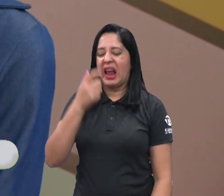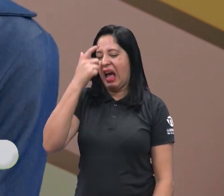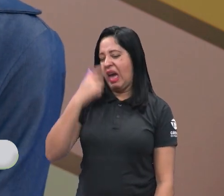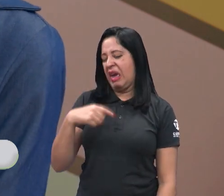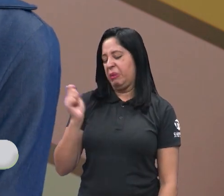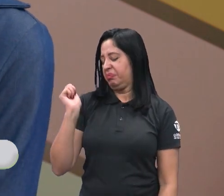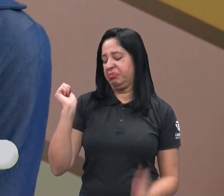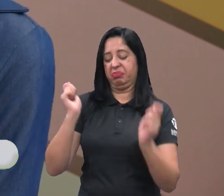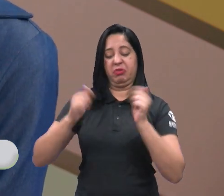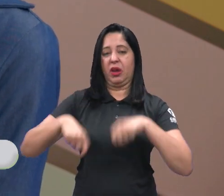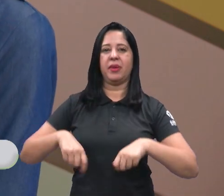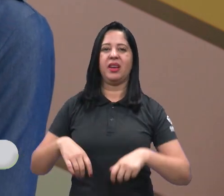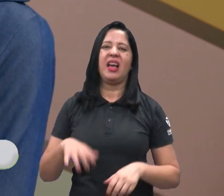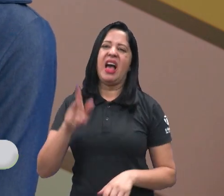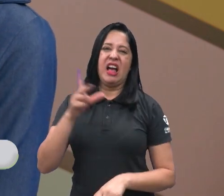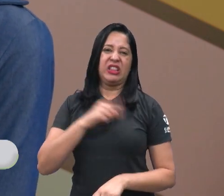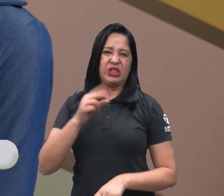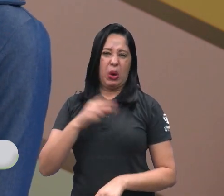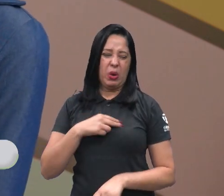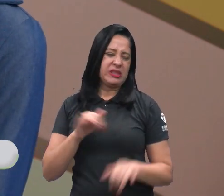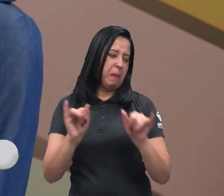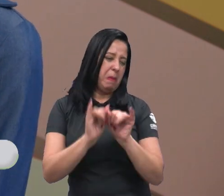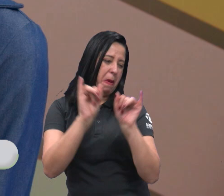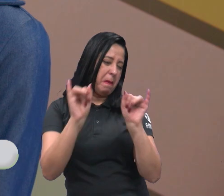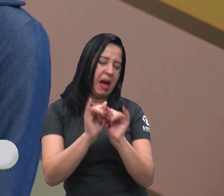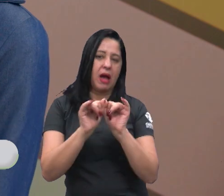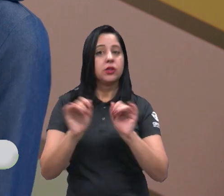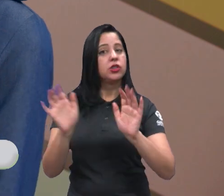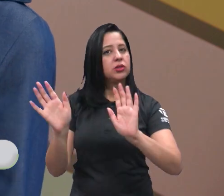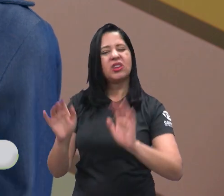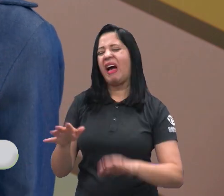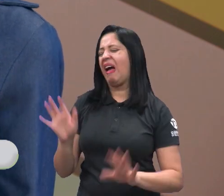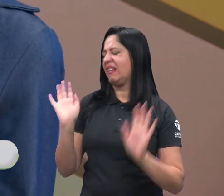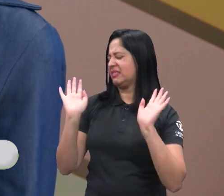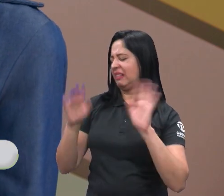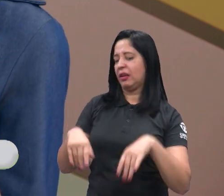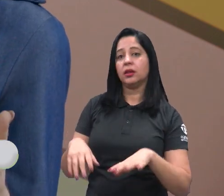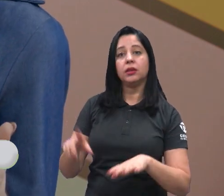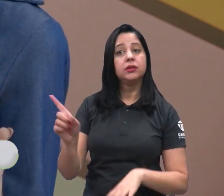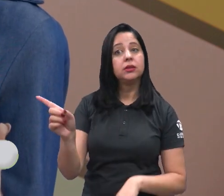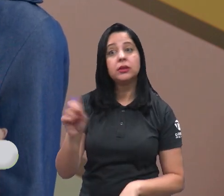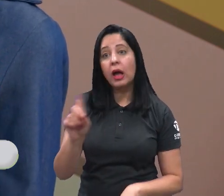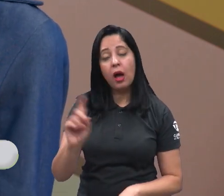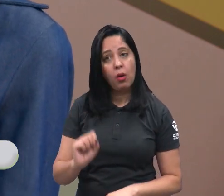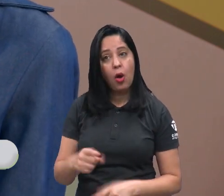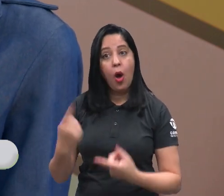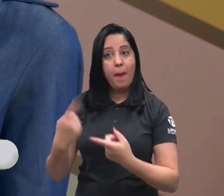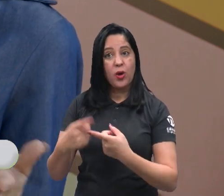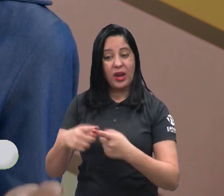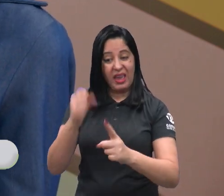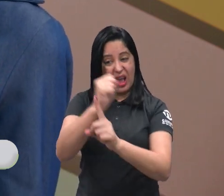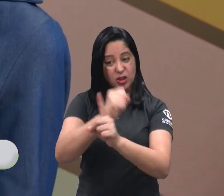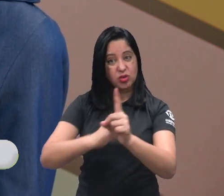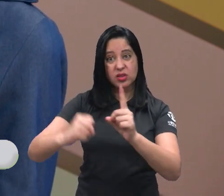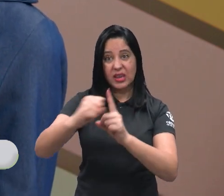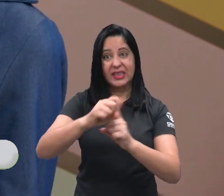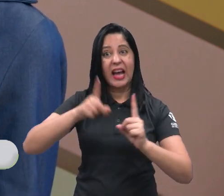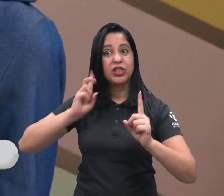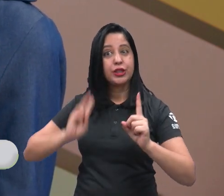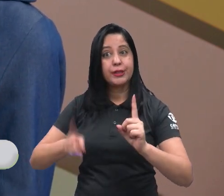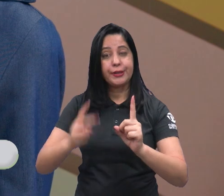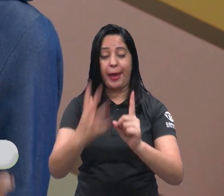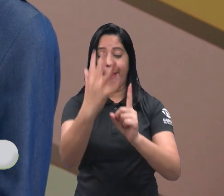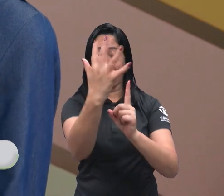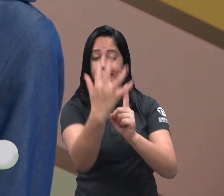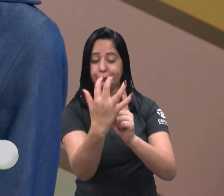isso é mimimi, isso é bobeira, não, porque isso foi o que a sociedade fez a vida inteira com nós